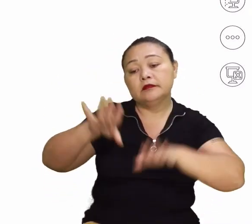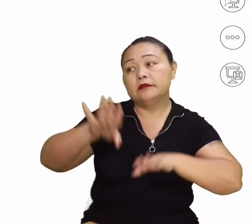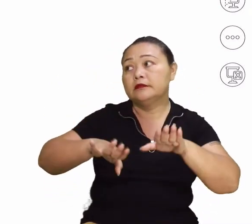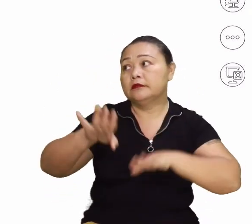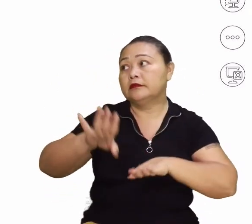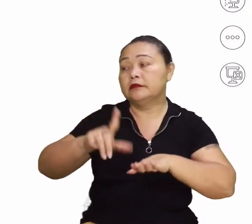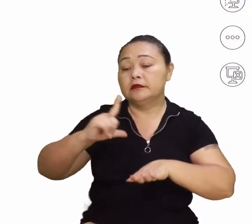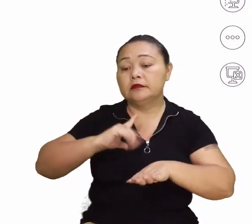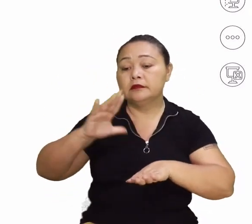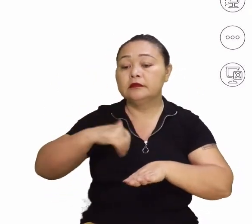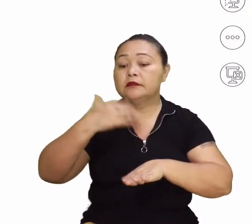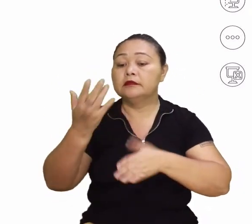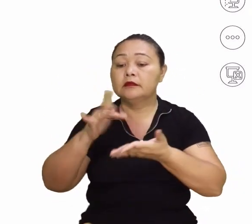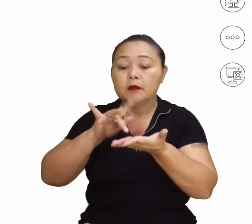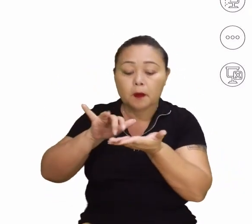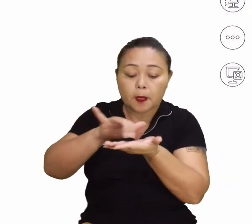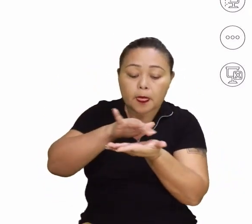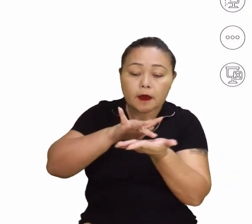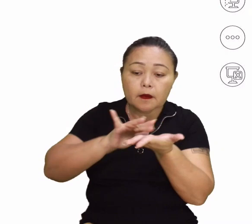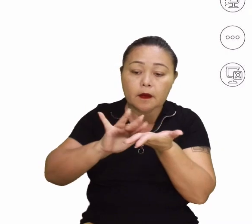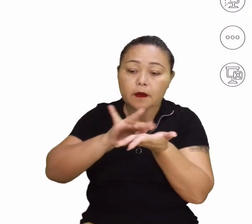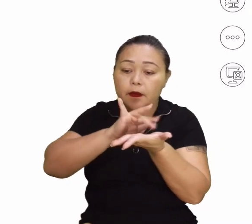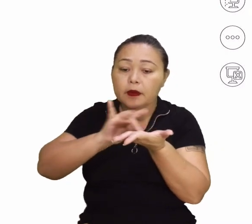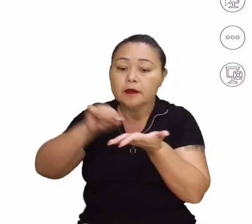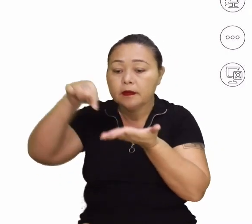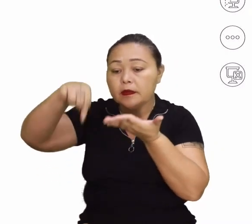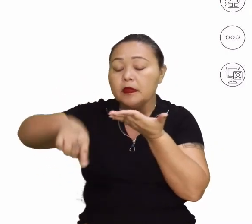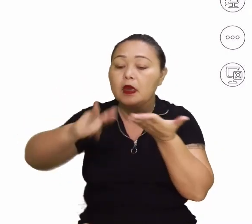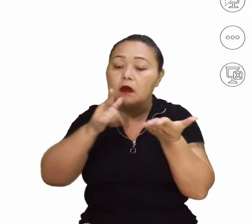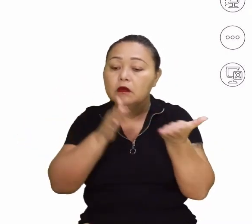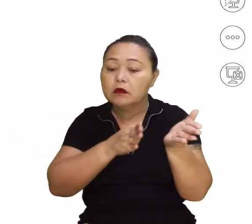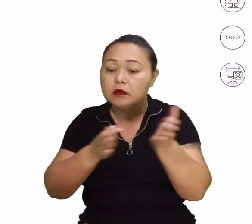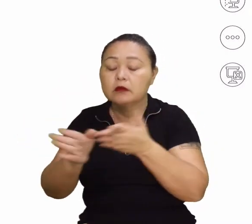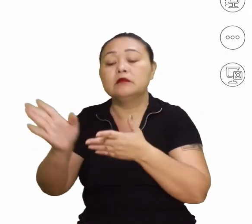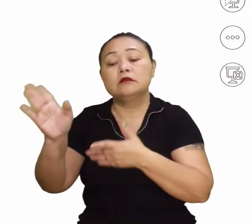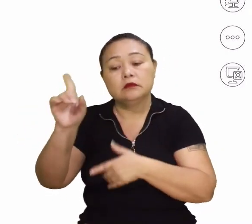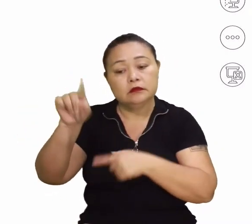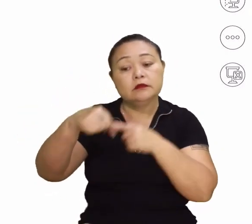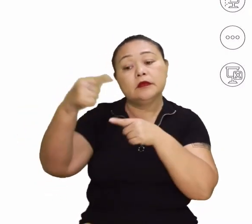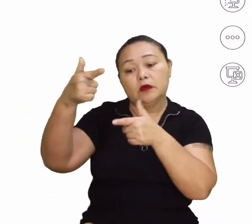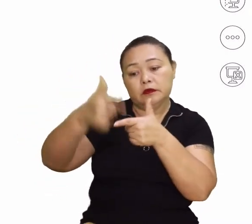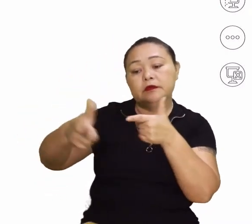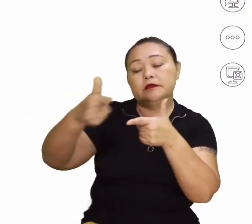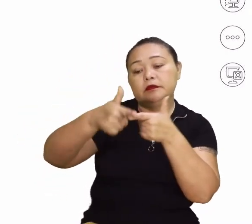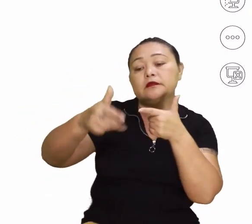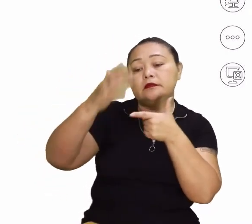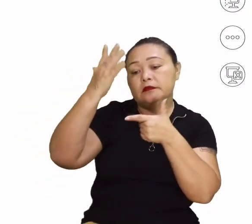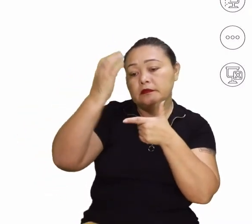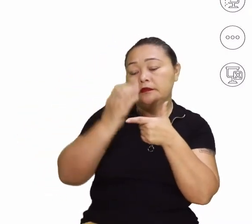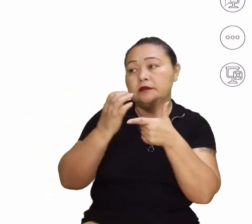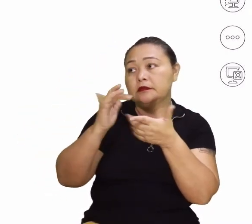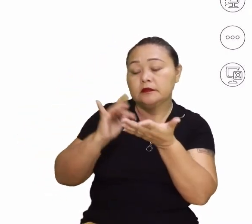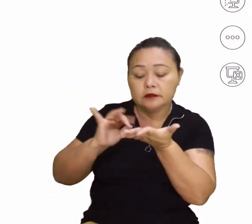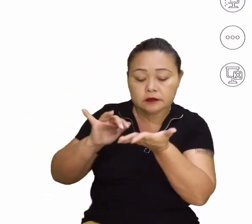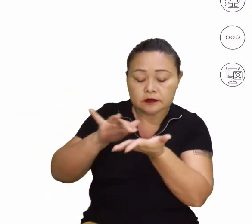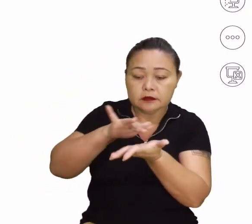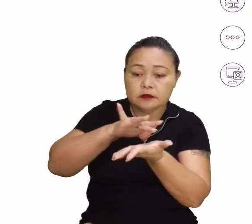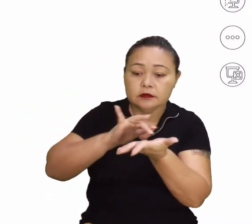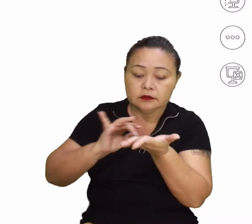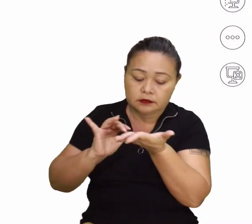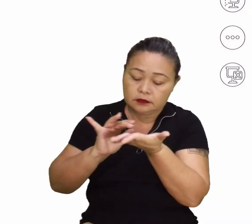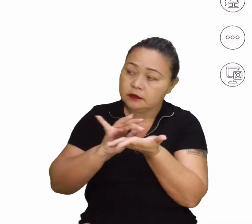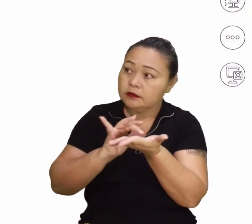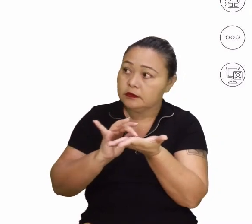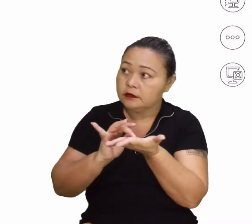é lançado mercúrio dentro do rio. Isso também é um outro problema, porque o mercúrio,